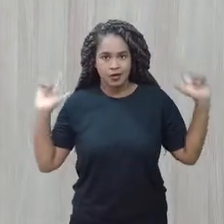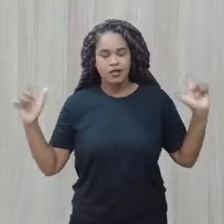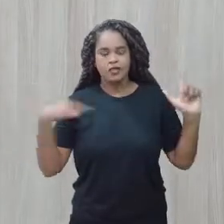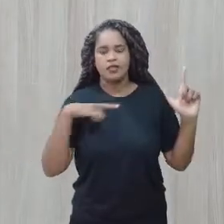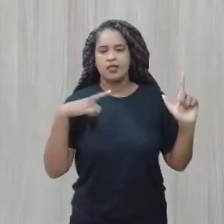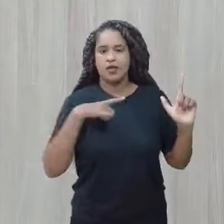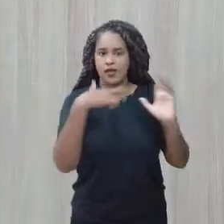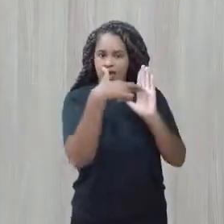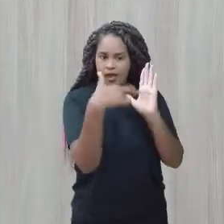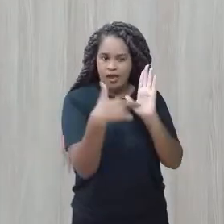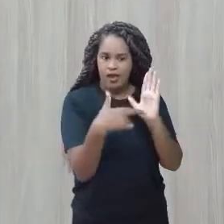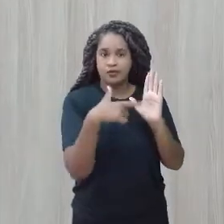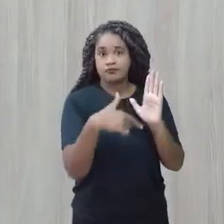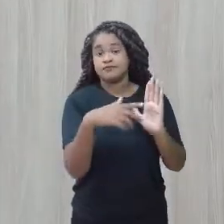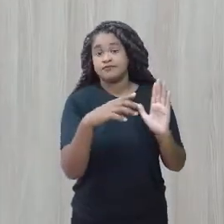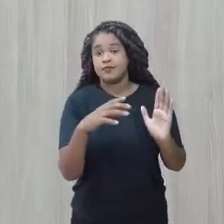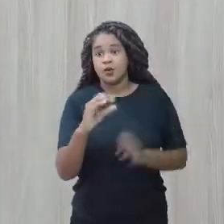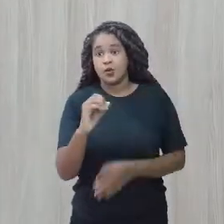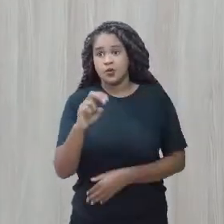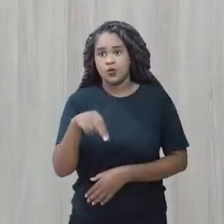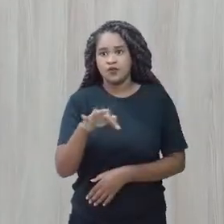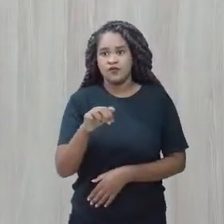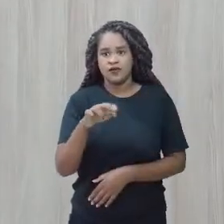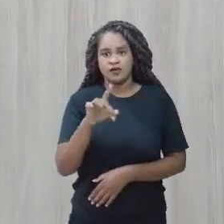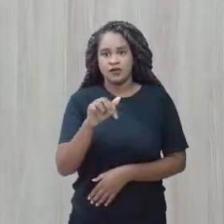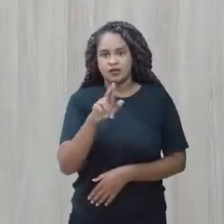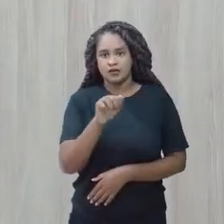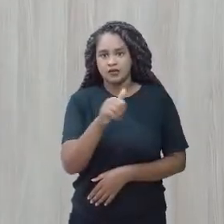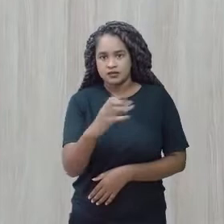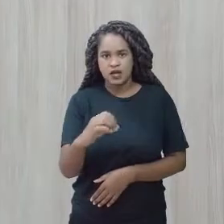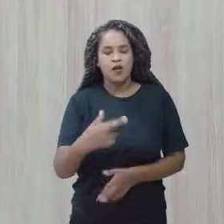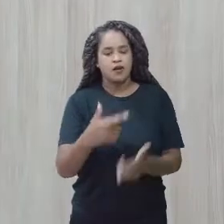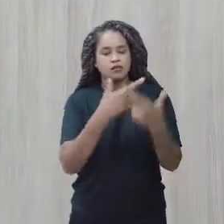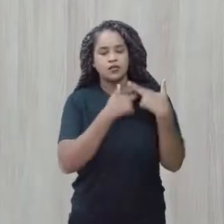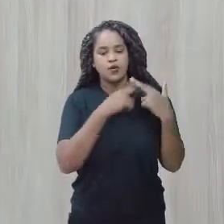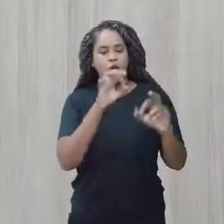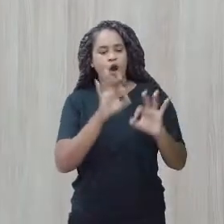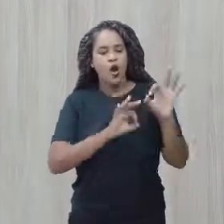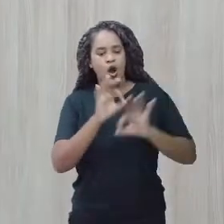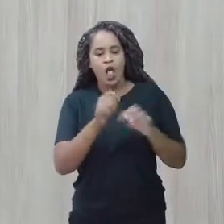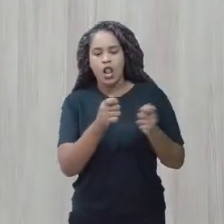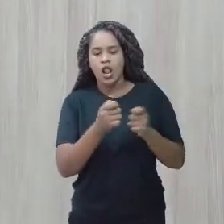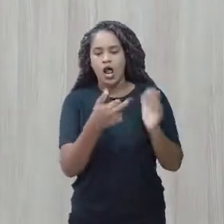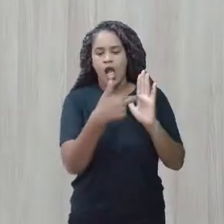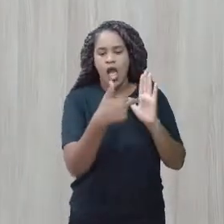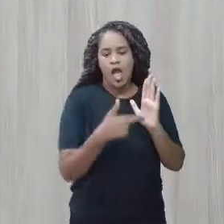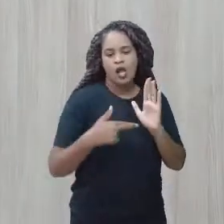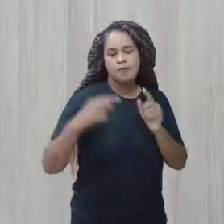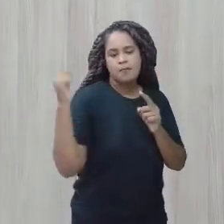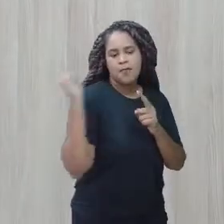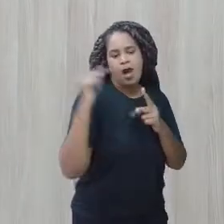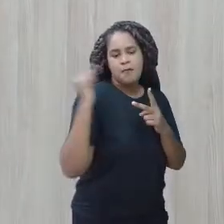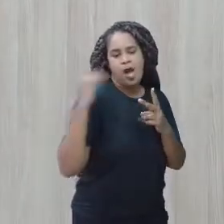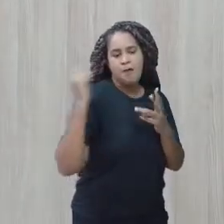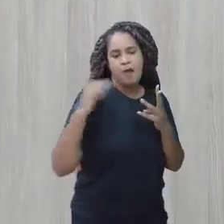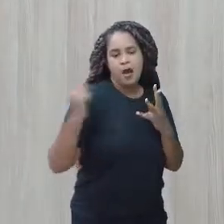que a confederação é responsável por tomar conta das modalidades, organizar as regras, os árbitros, os atletas,